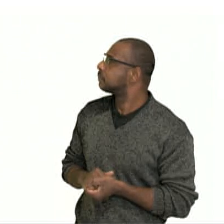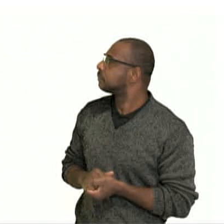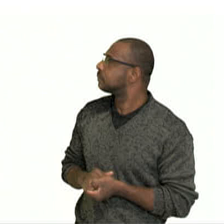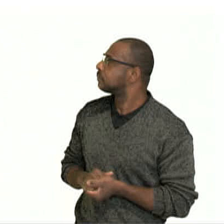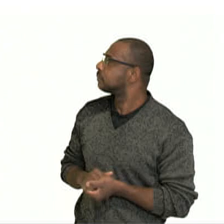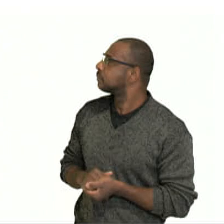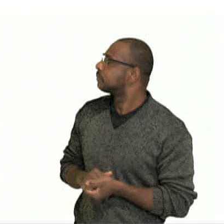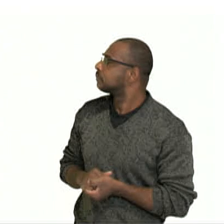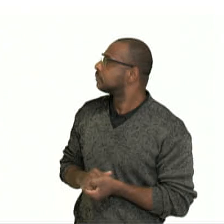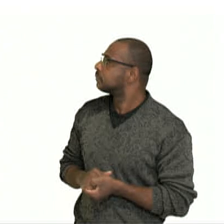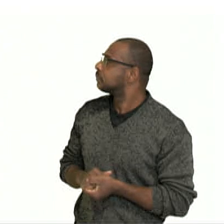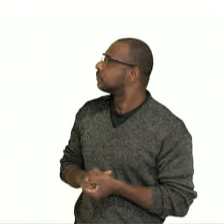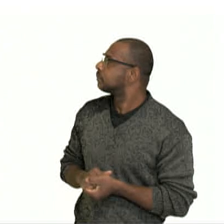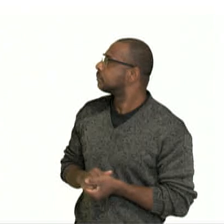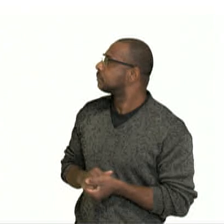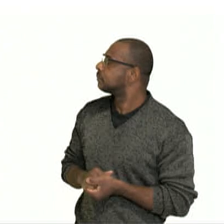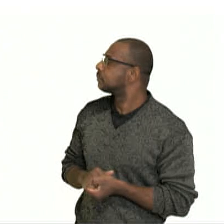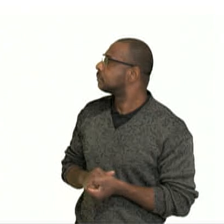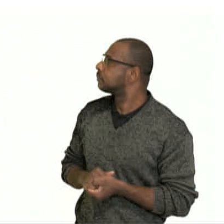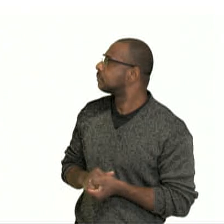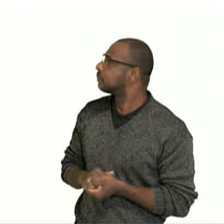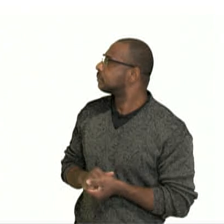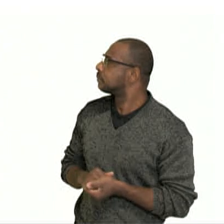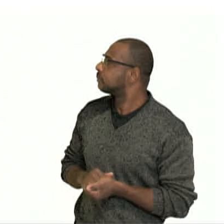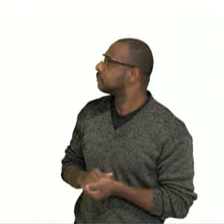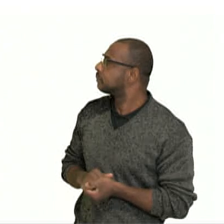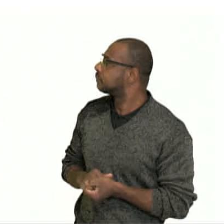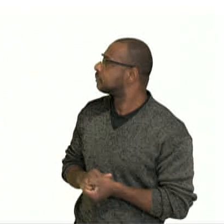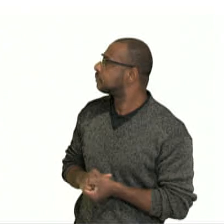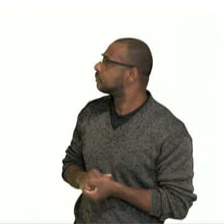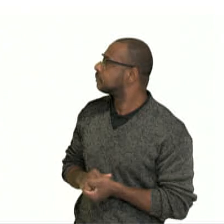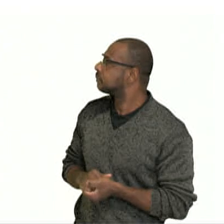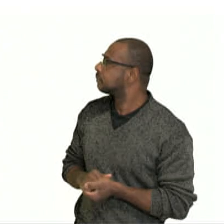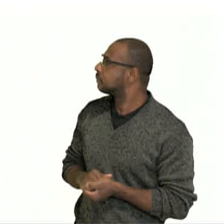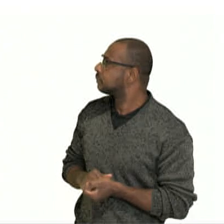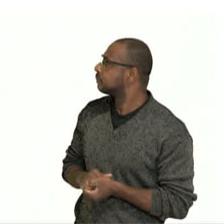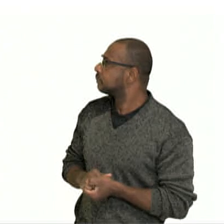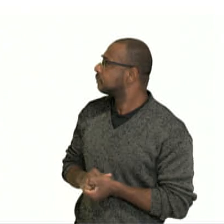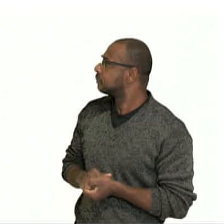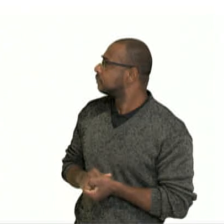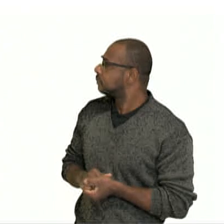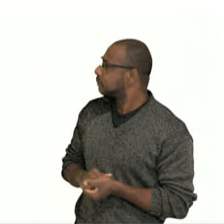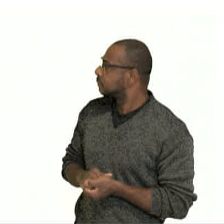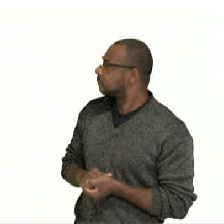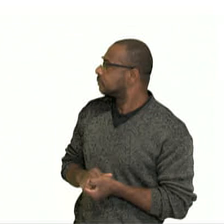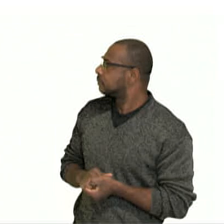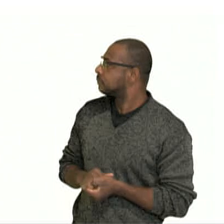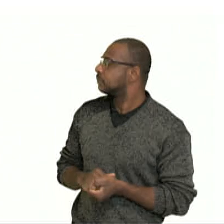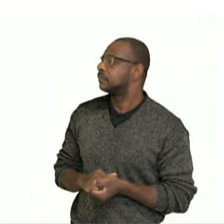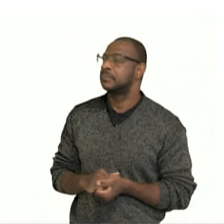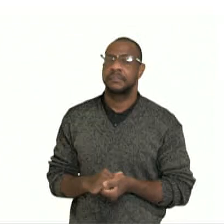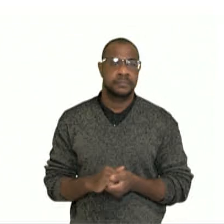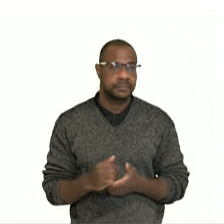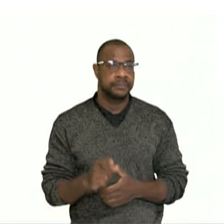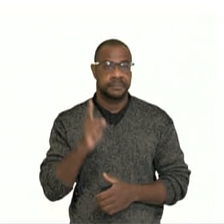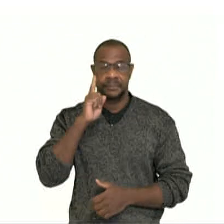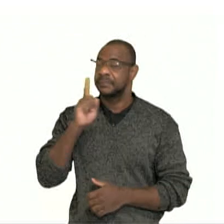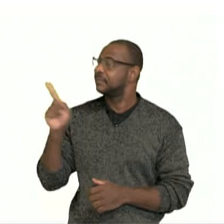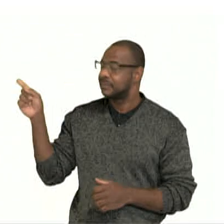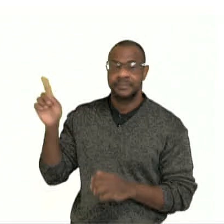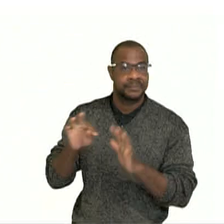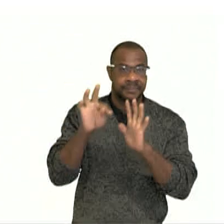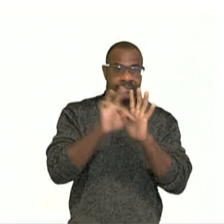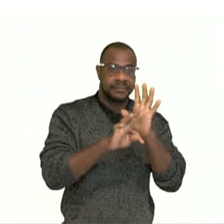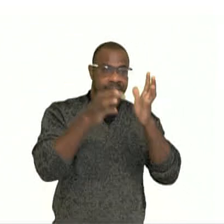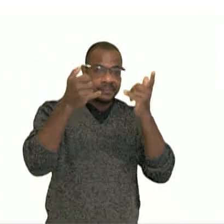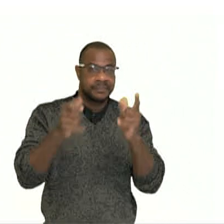Soon, Tom will be his brother-in-law because Carol and Tom are getting married. Então aqui o texto, ele,